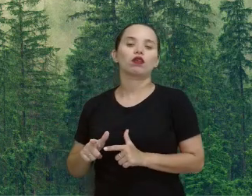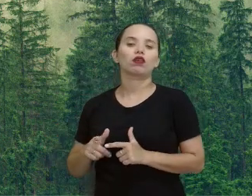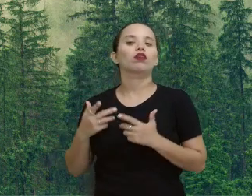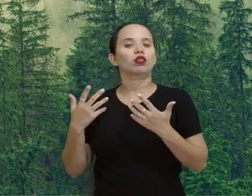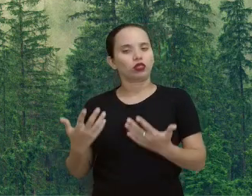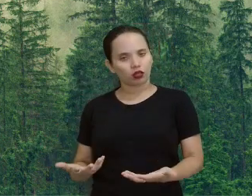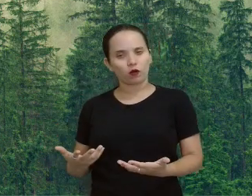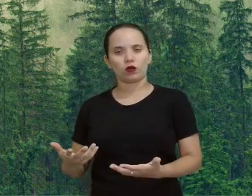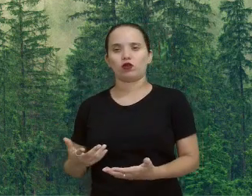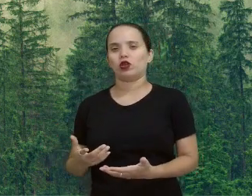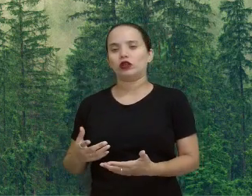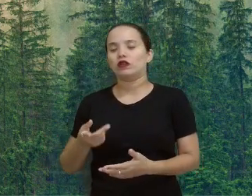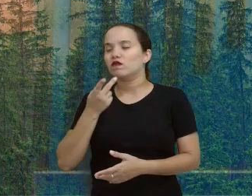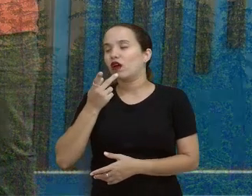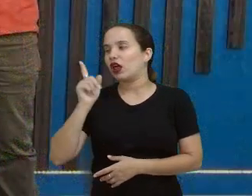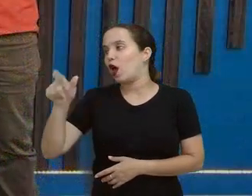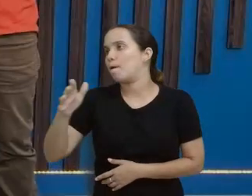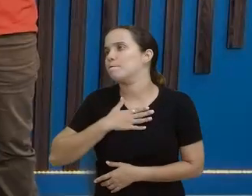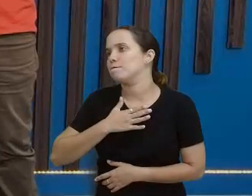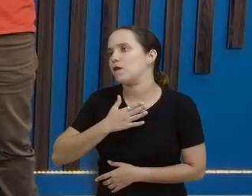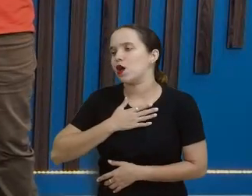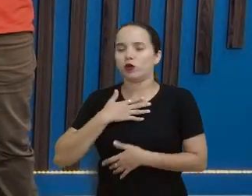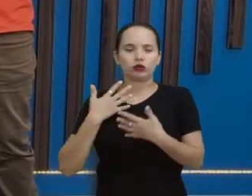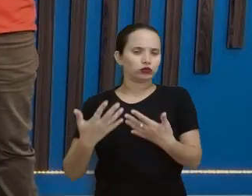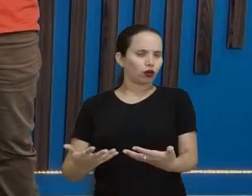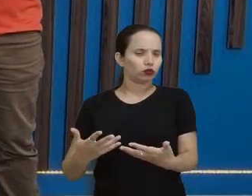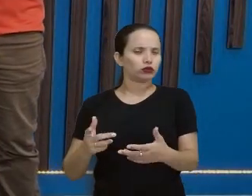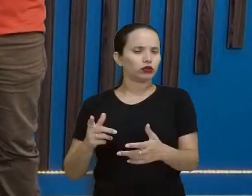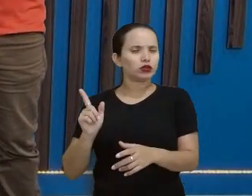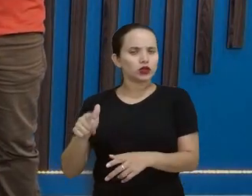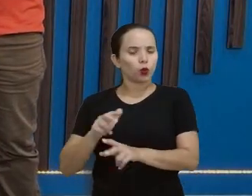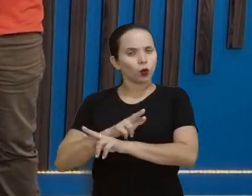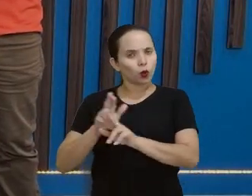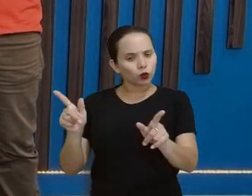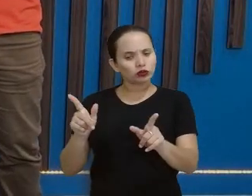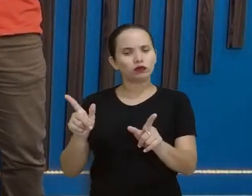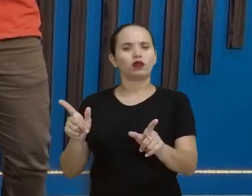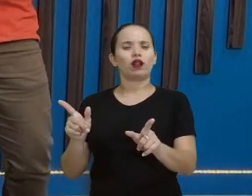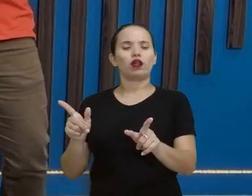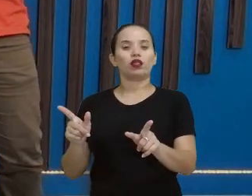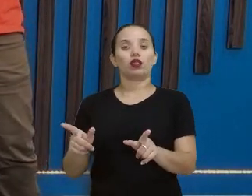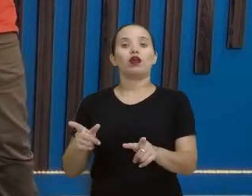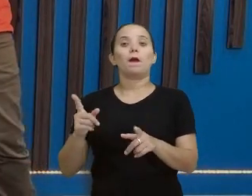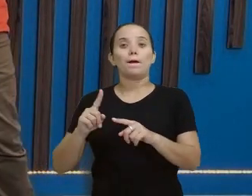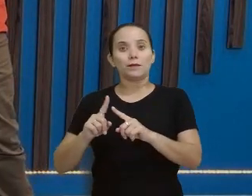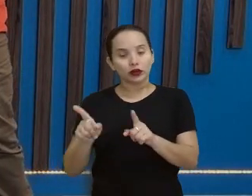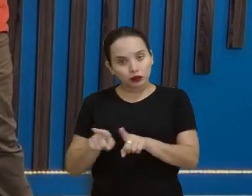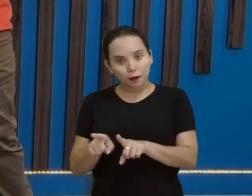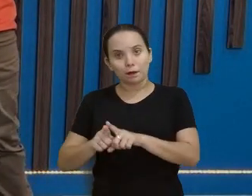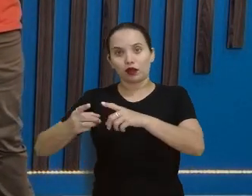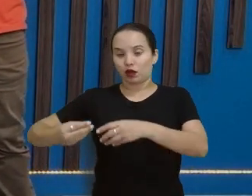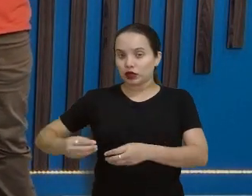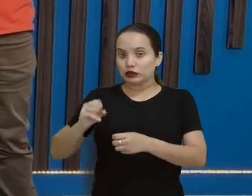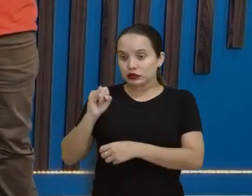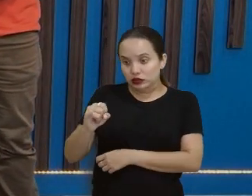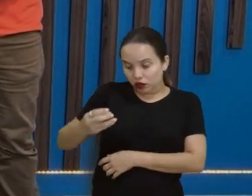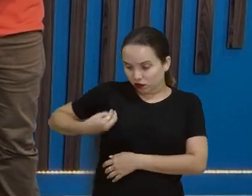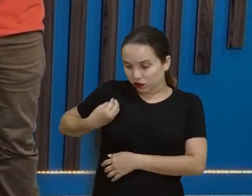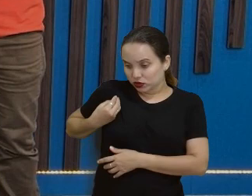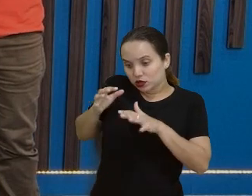coisa que... Isso é meu, né? Eu conquistei. Exatamente. Isso é uma coisa que as pessoas vivenciam mais, né? E levam para outros ambientes, minha gente. É muito